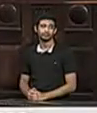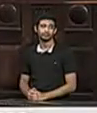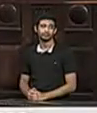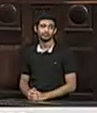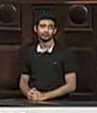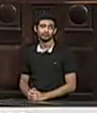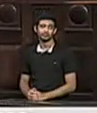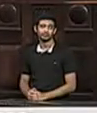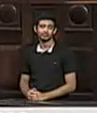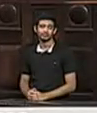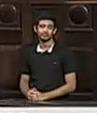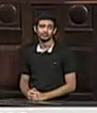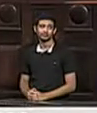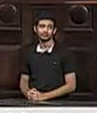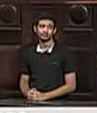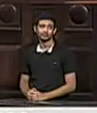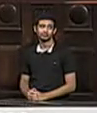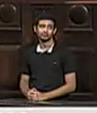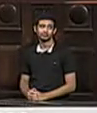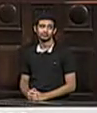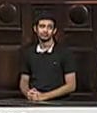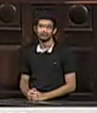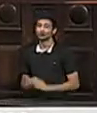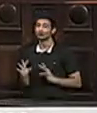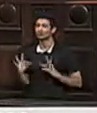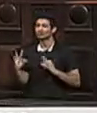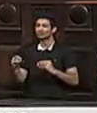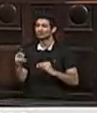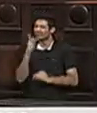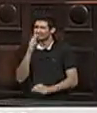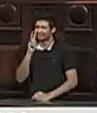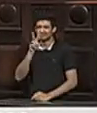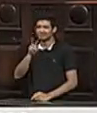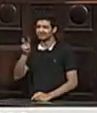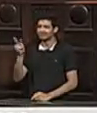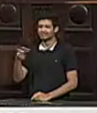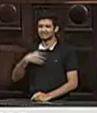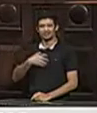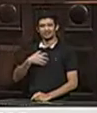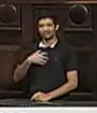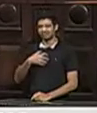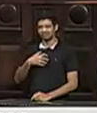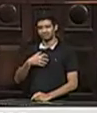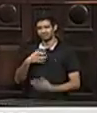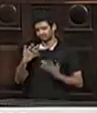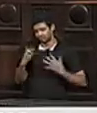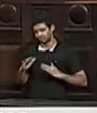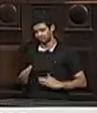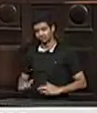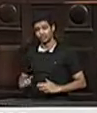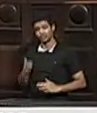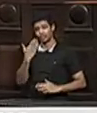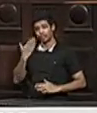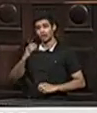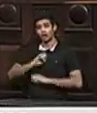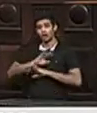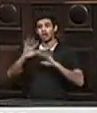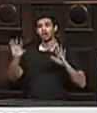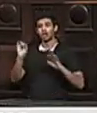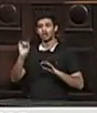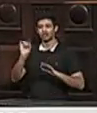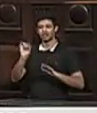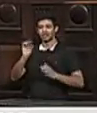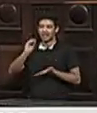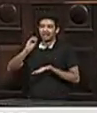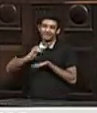tudo isso, com certeza, dá um desânimo muito grande, que mostra claramente a falta